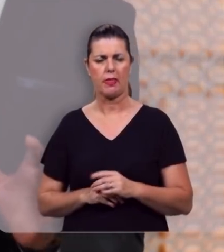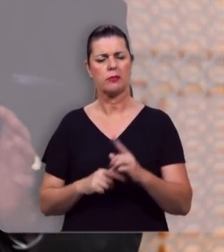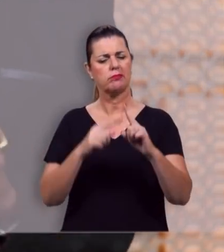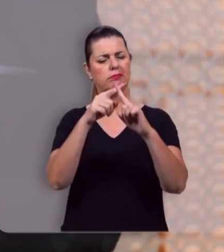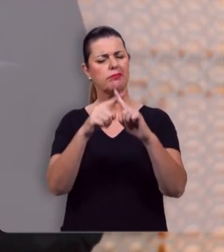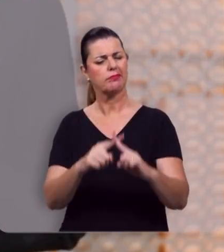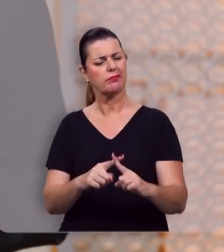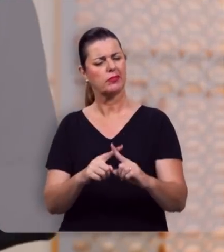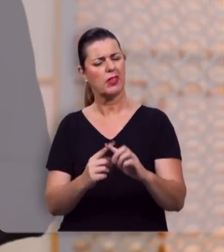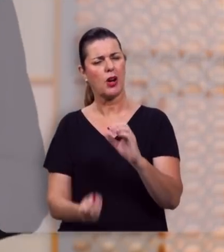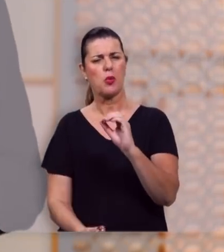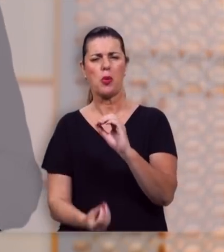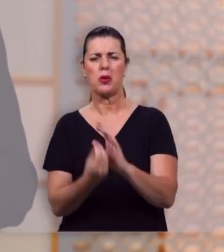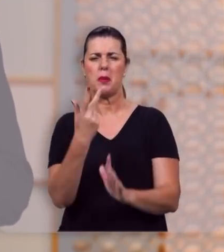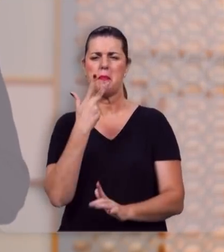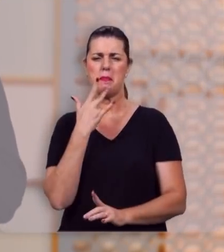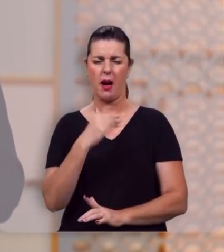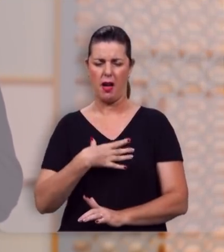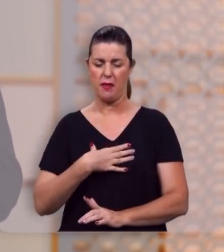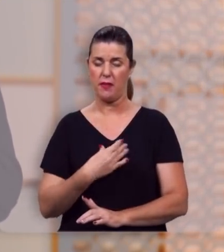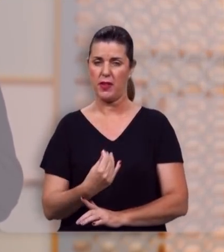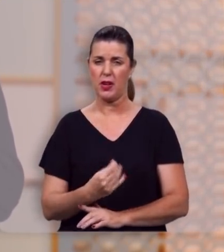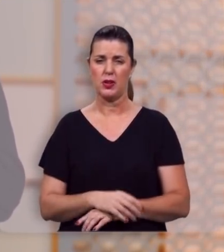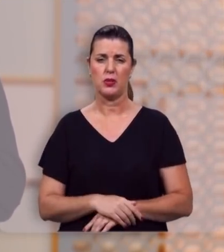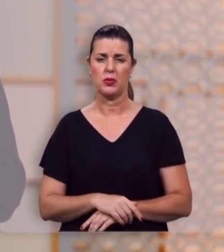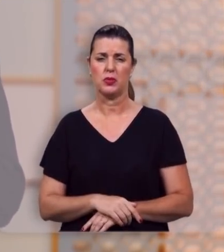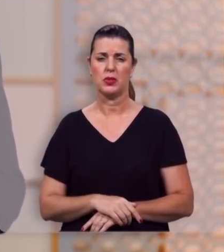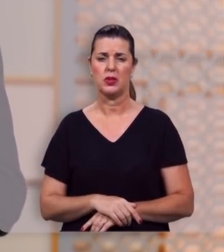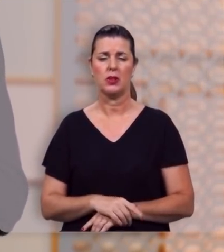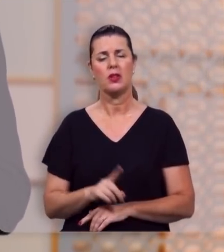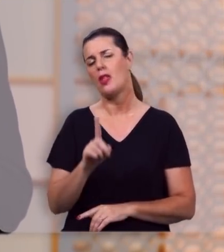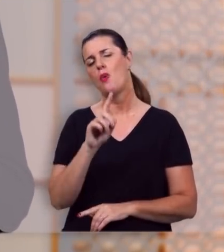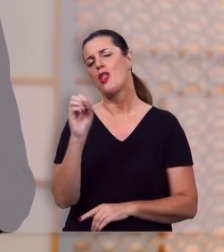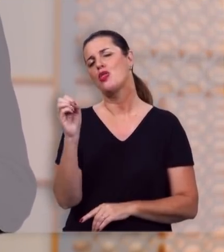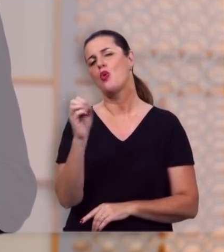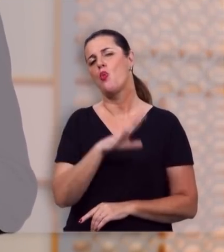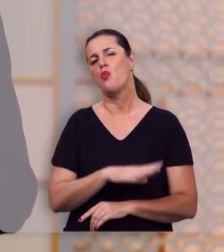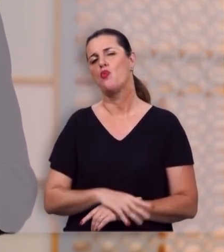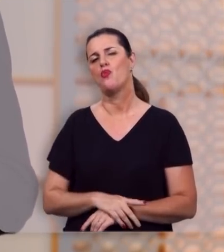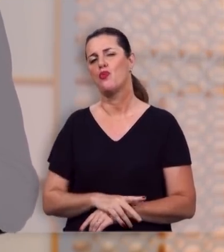conflito pais e filhos não é novo.